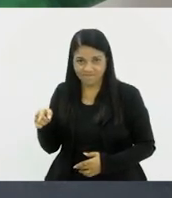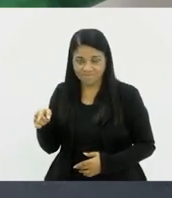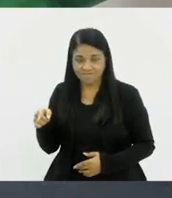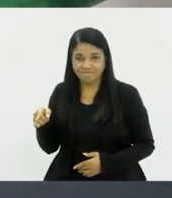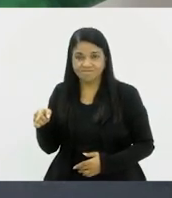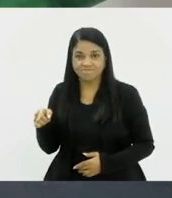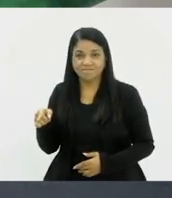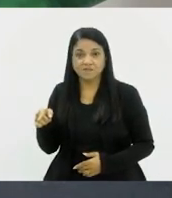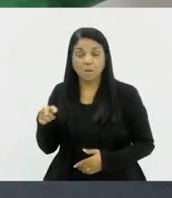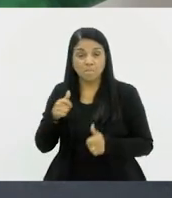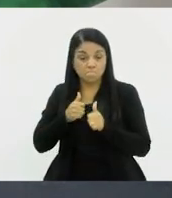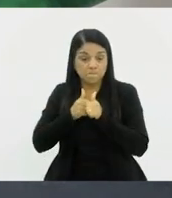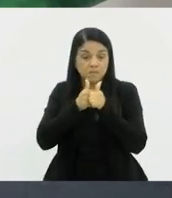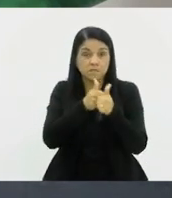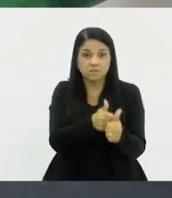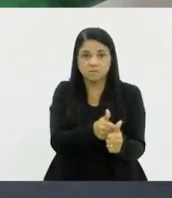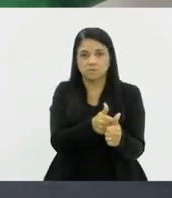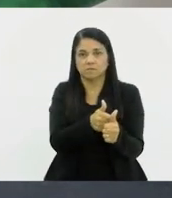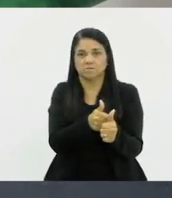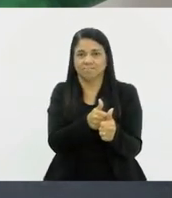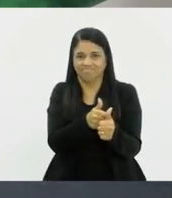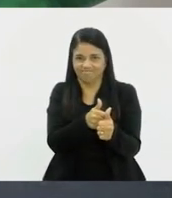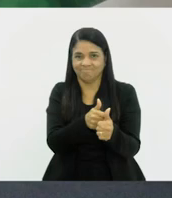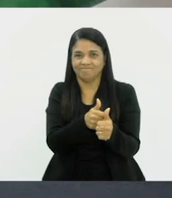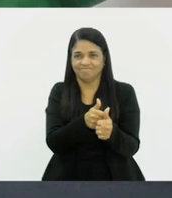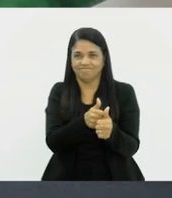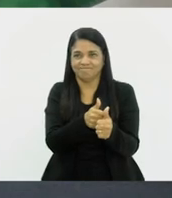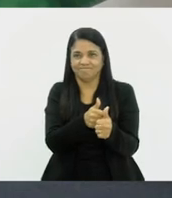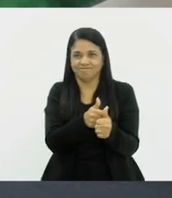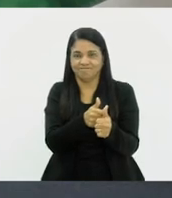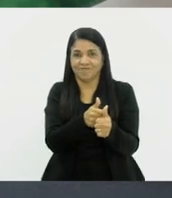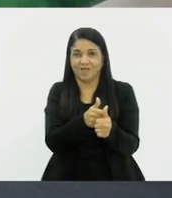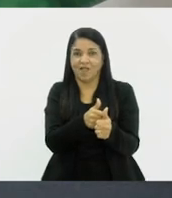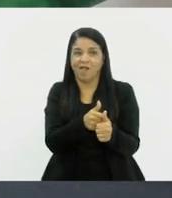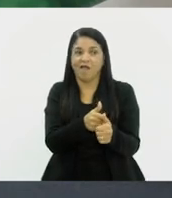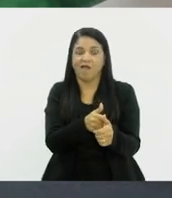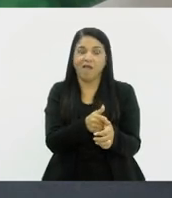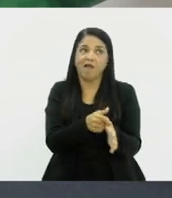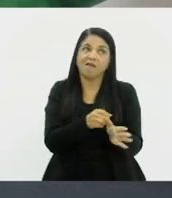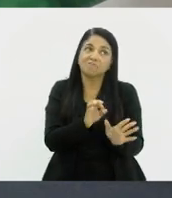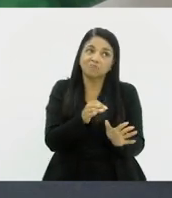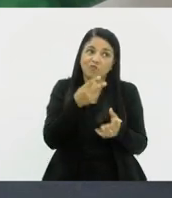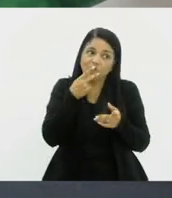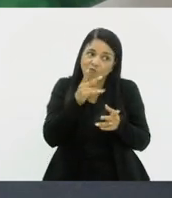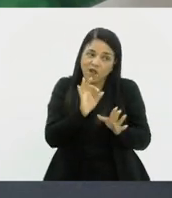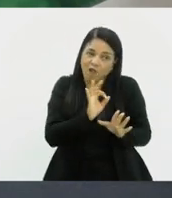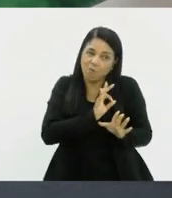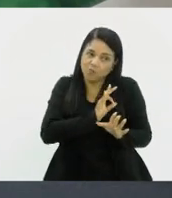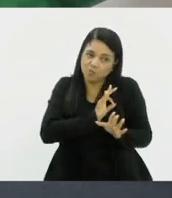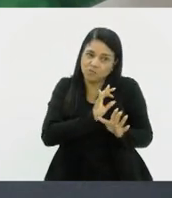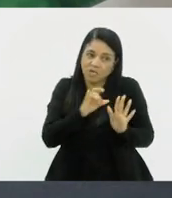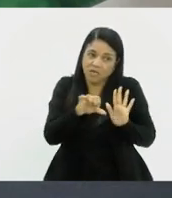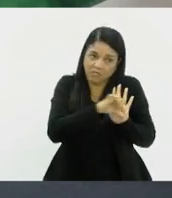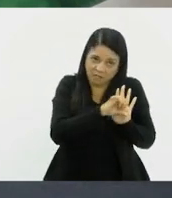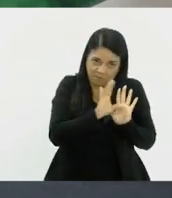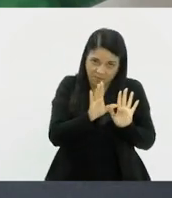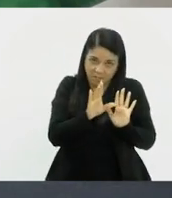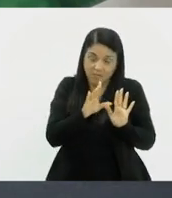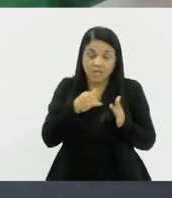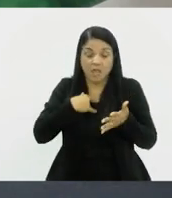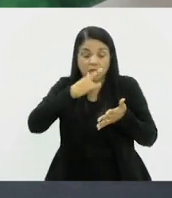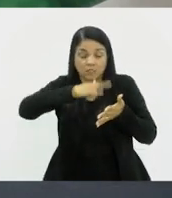injustamente perseguido eu vou te para não dizer que a polícia militar cometeu um crime né porque através de um